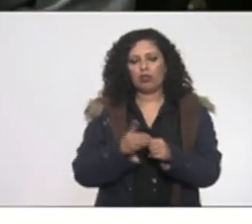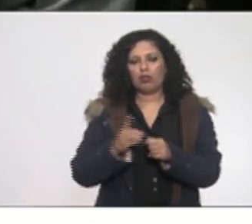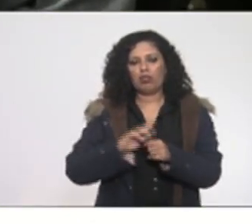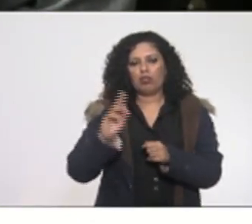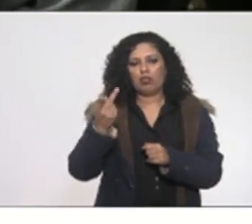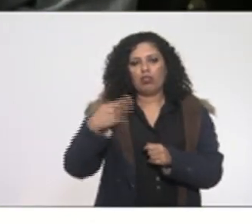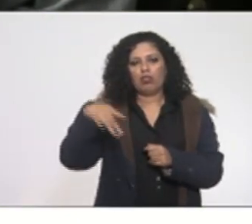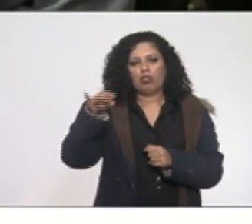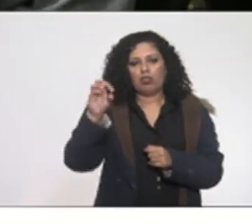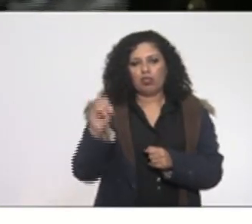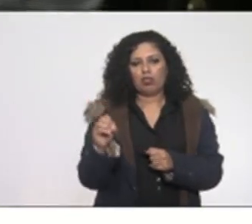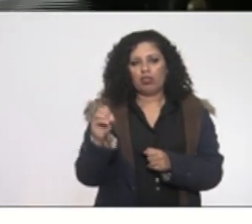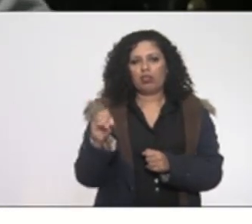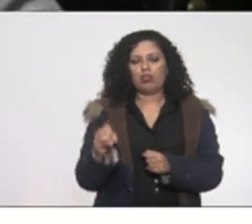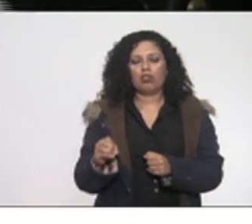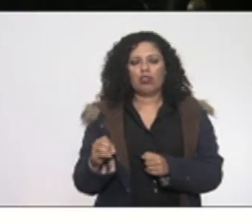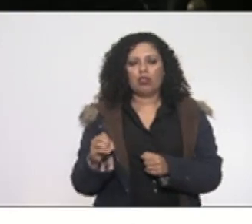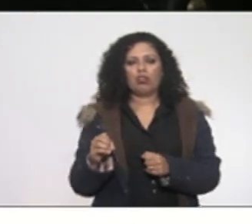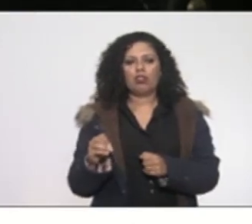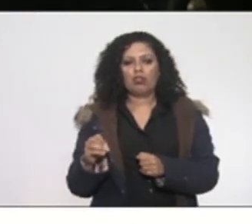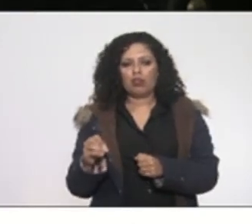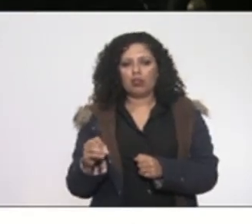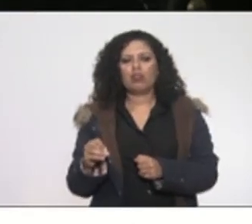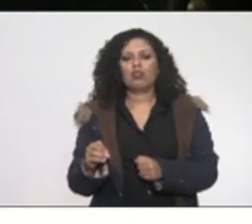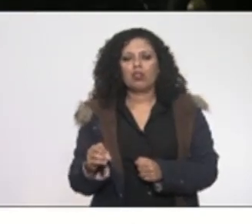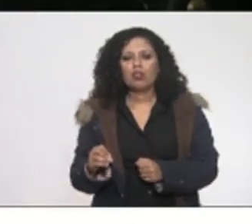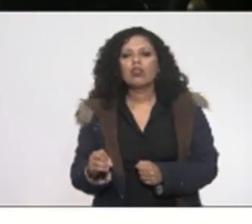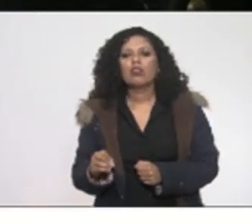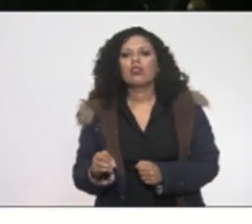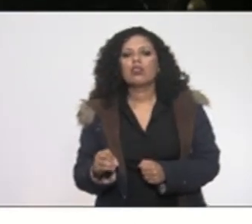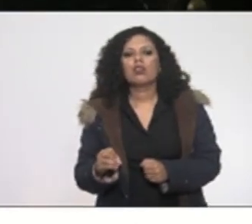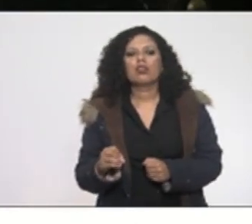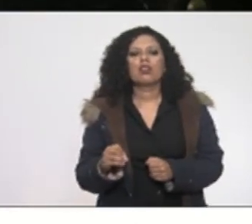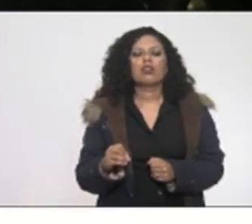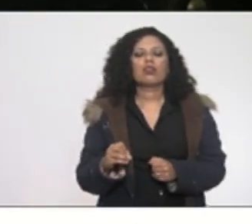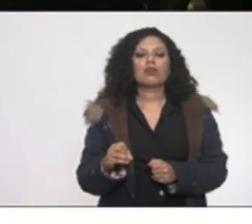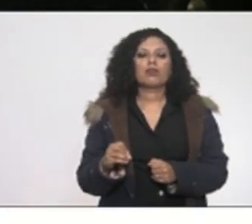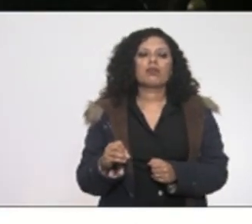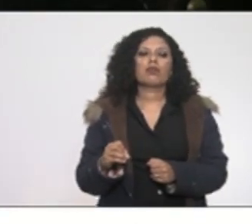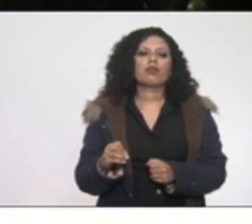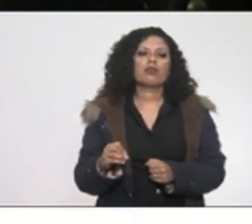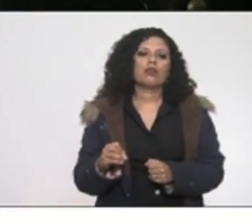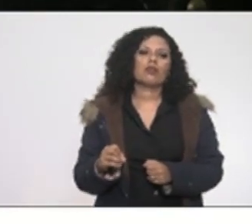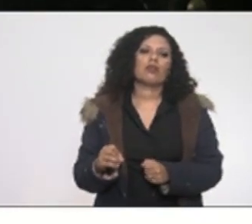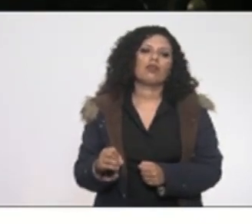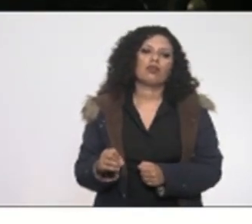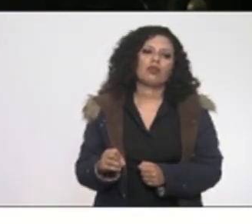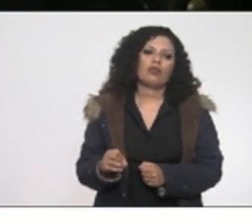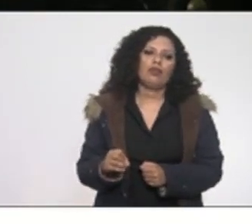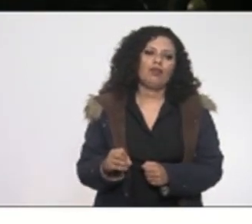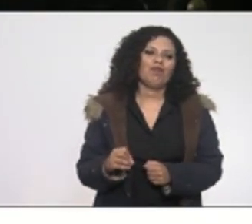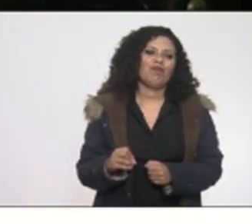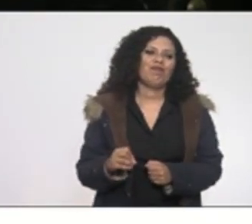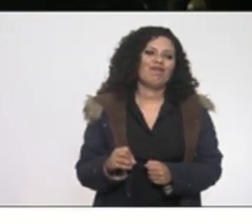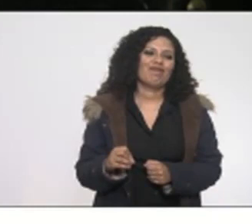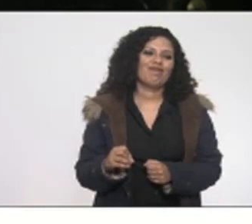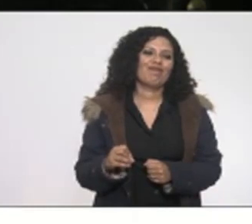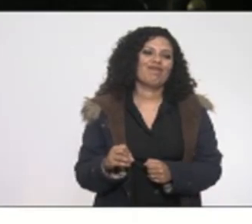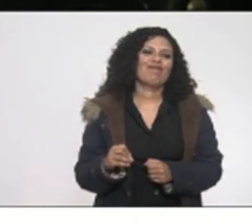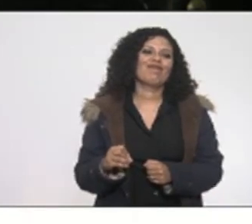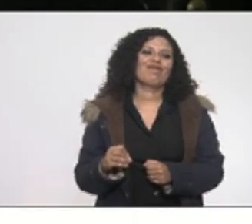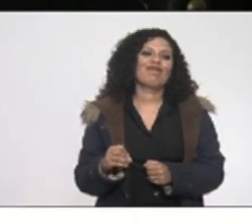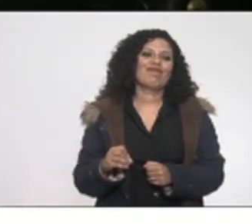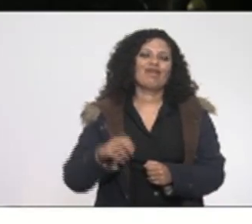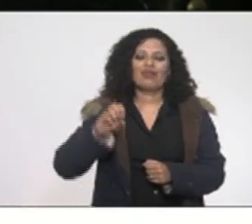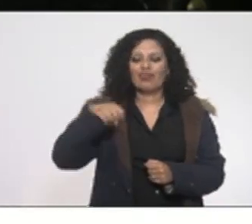relação agora aos questionamentos que foram encaminhados por parlamentares, tem aqui no do